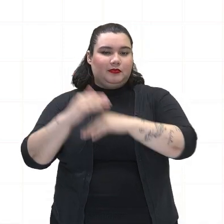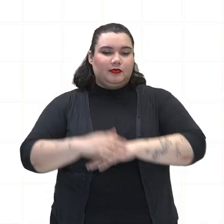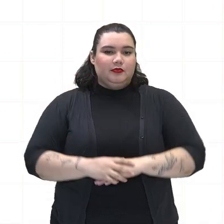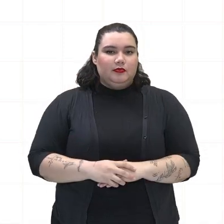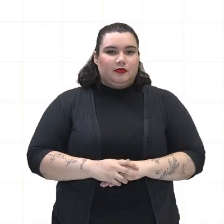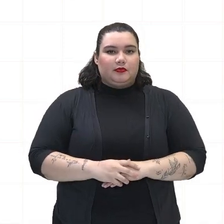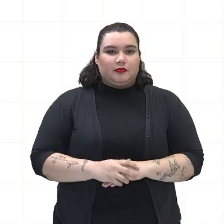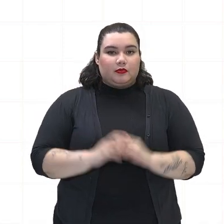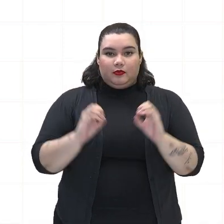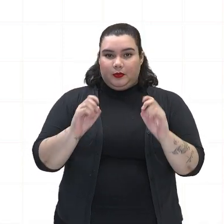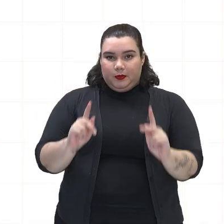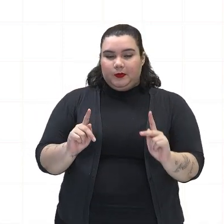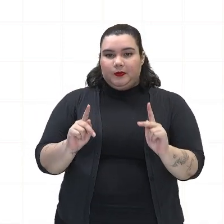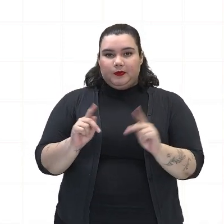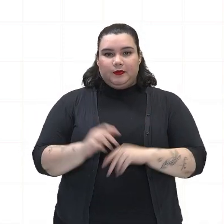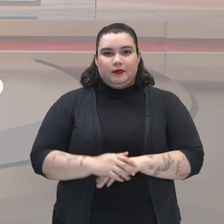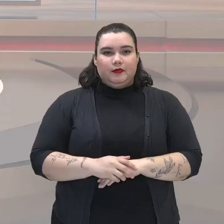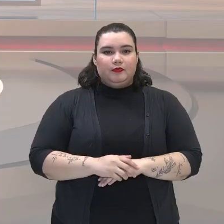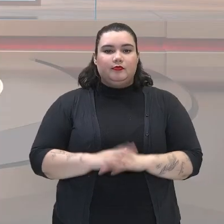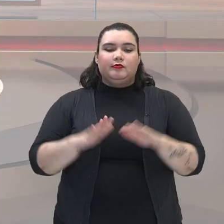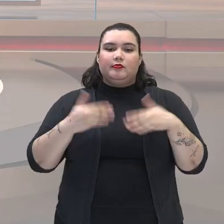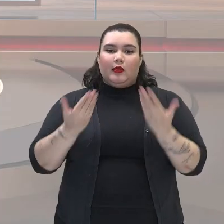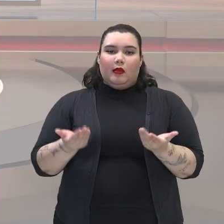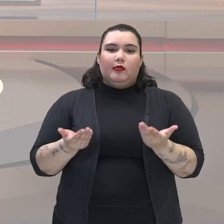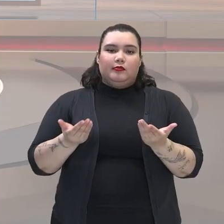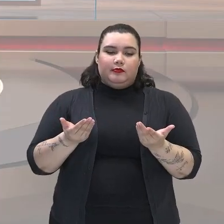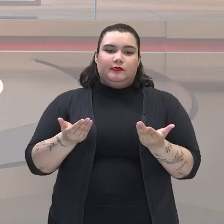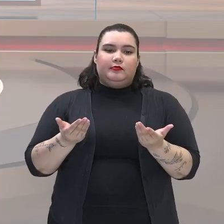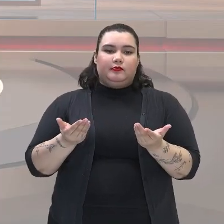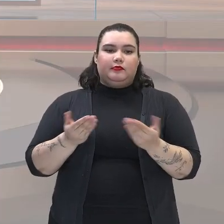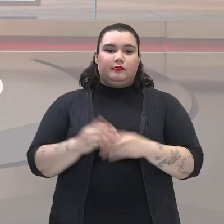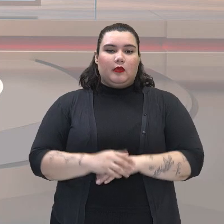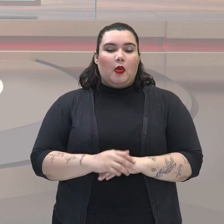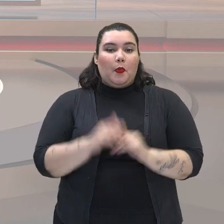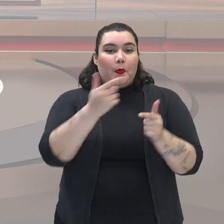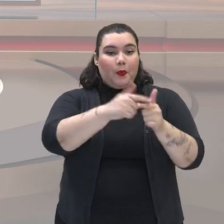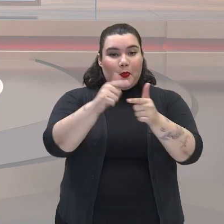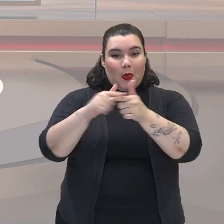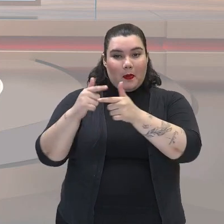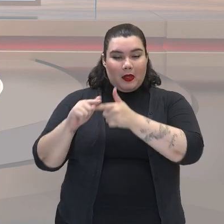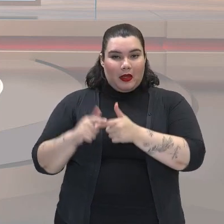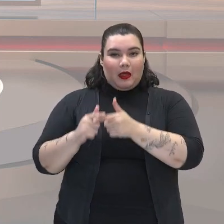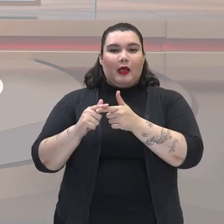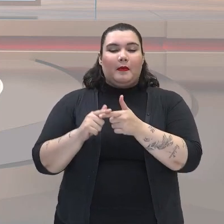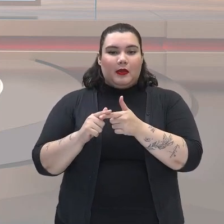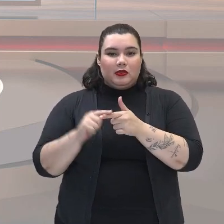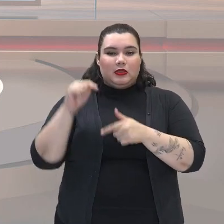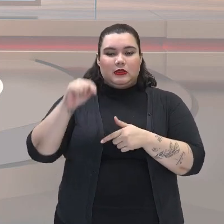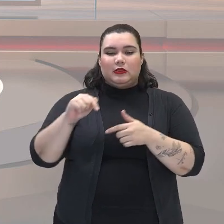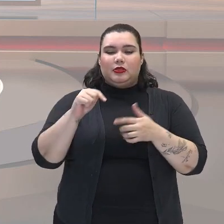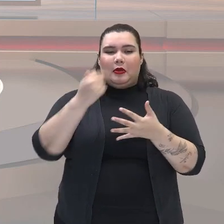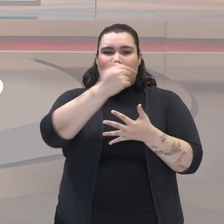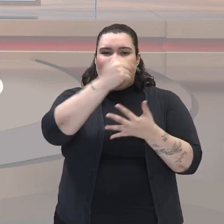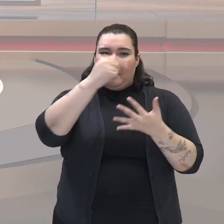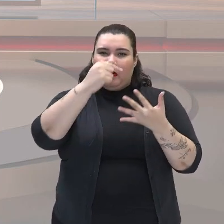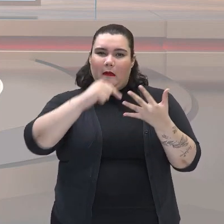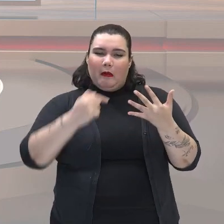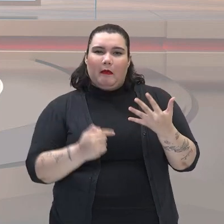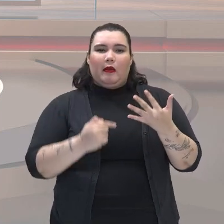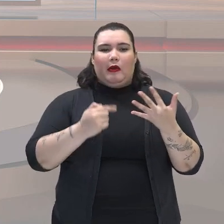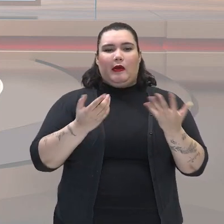desenvolvimento, ok? Então, claro que os problemas gerados por essas questões de